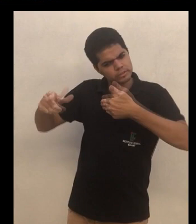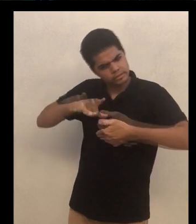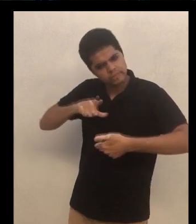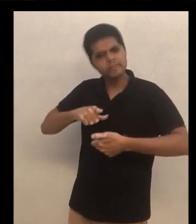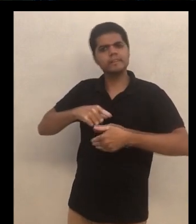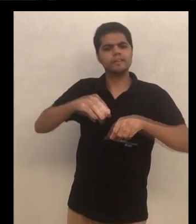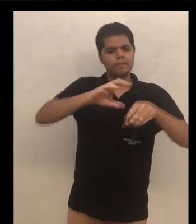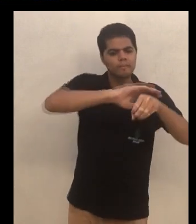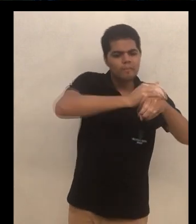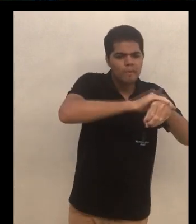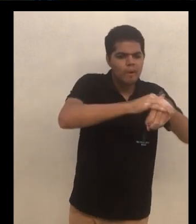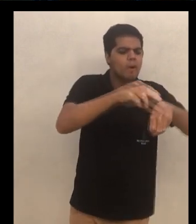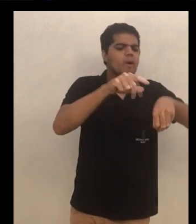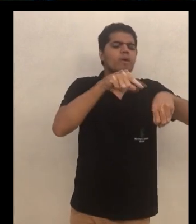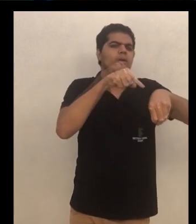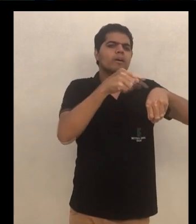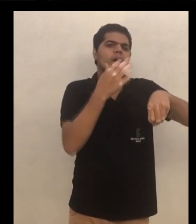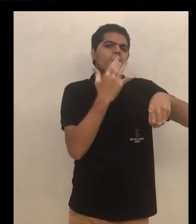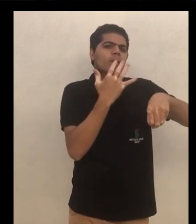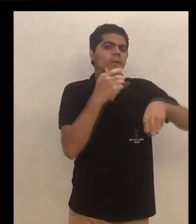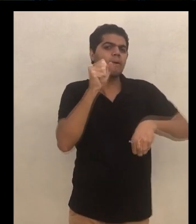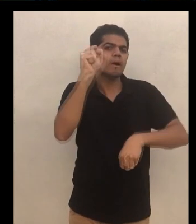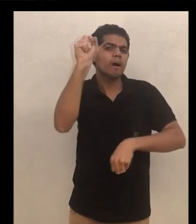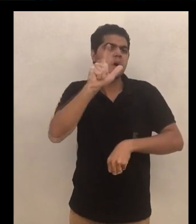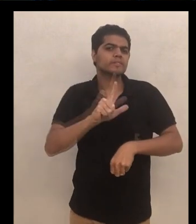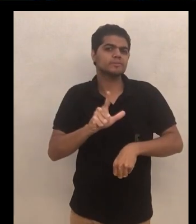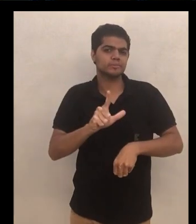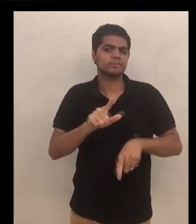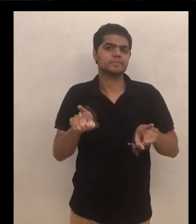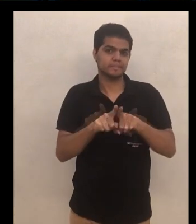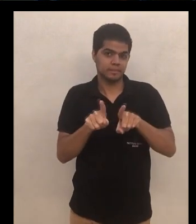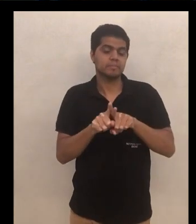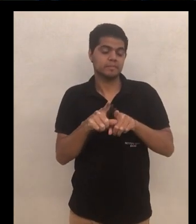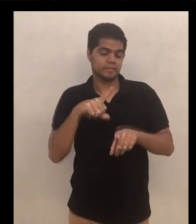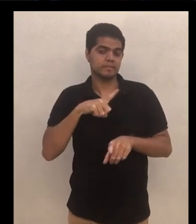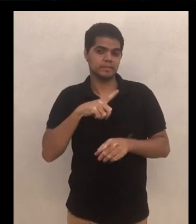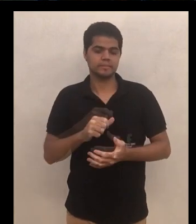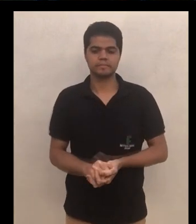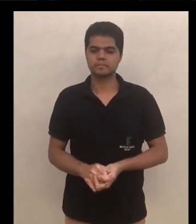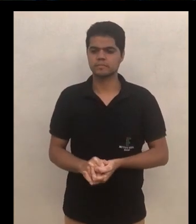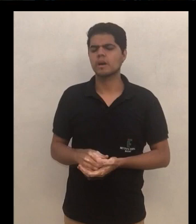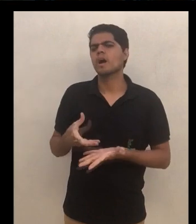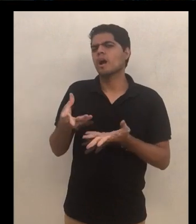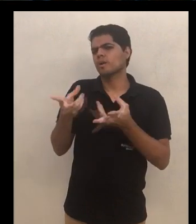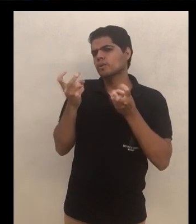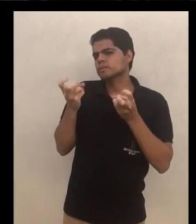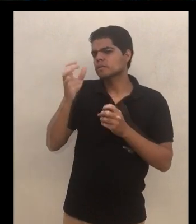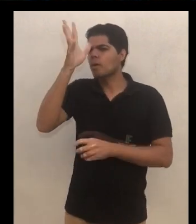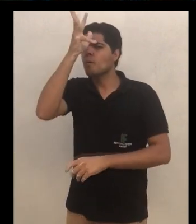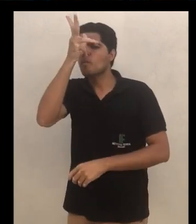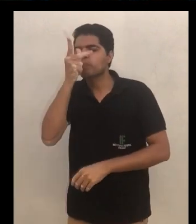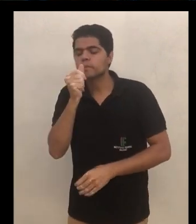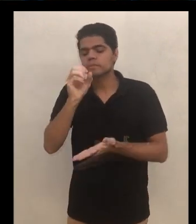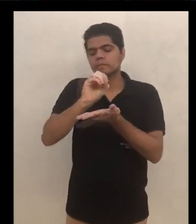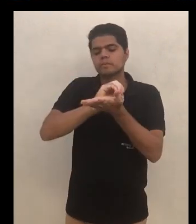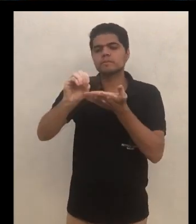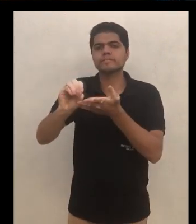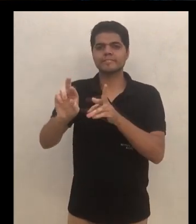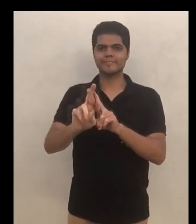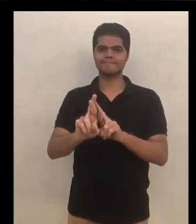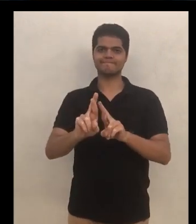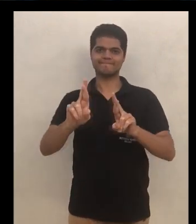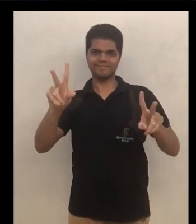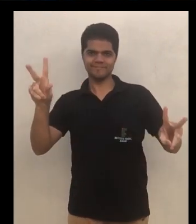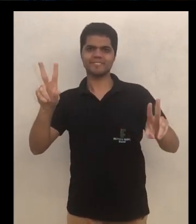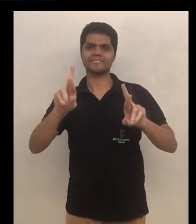de casca azul. Já o orgânico, ele se diferencia do caipira, né? Tem batem algumas